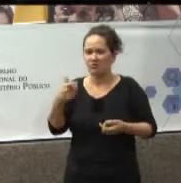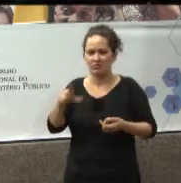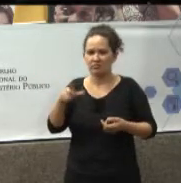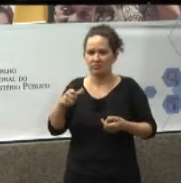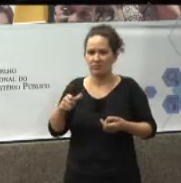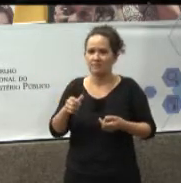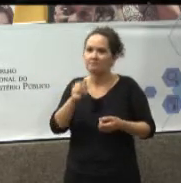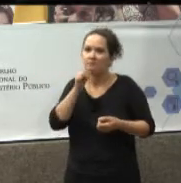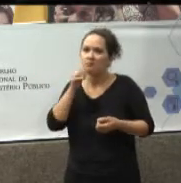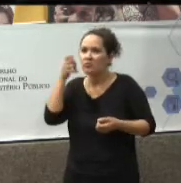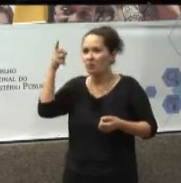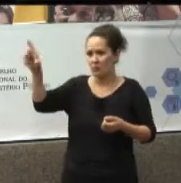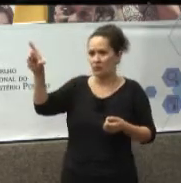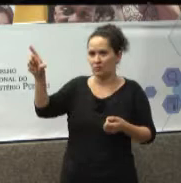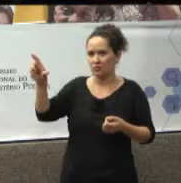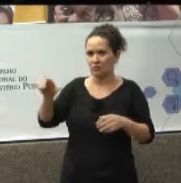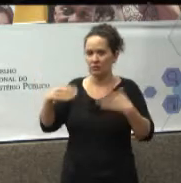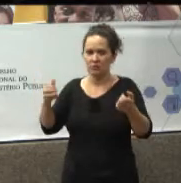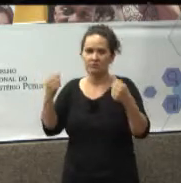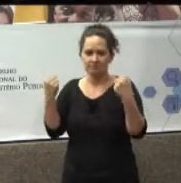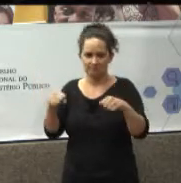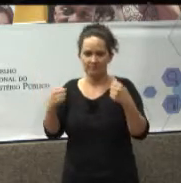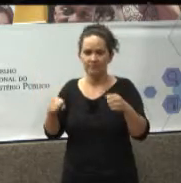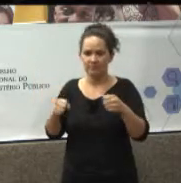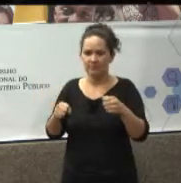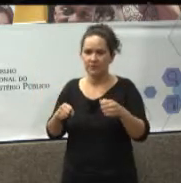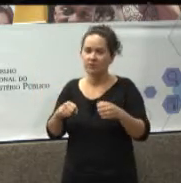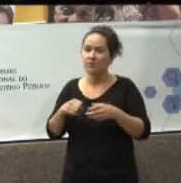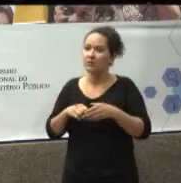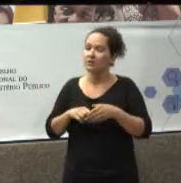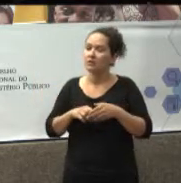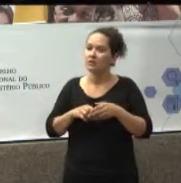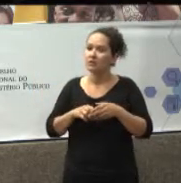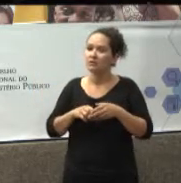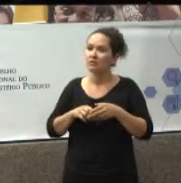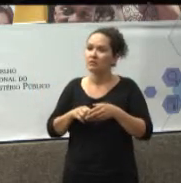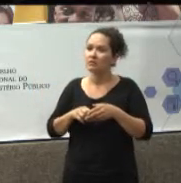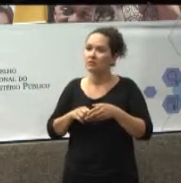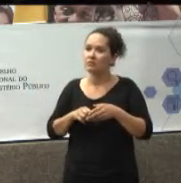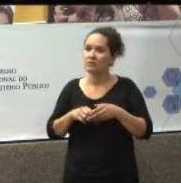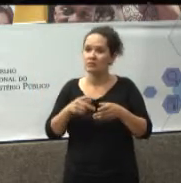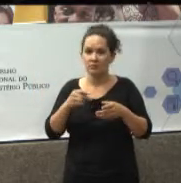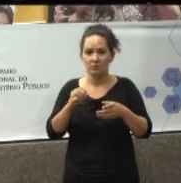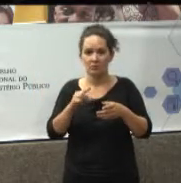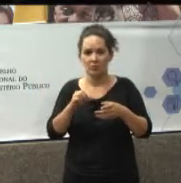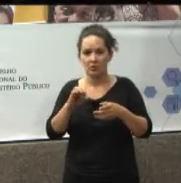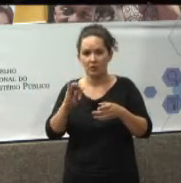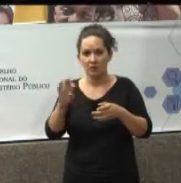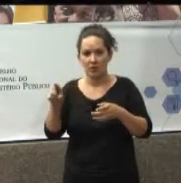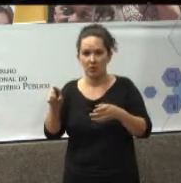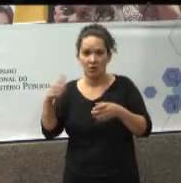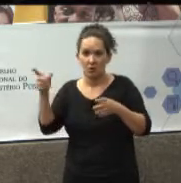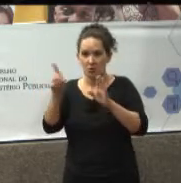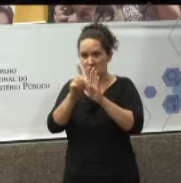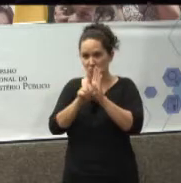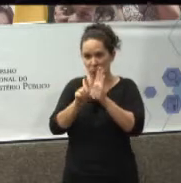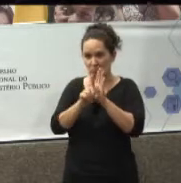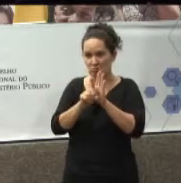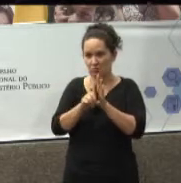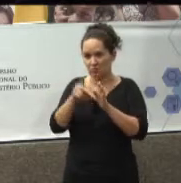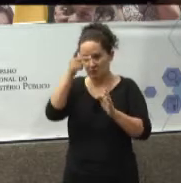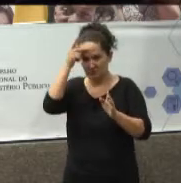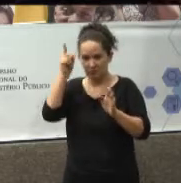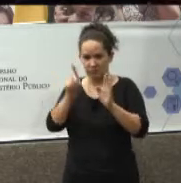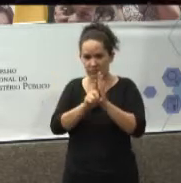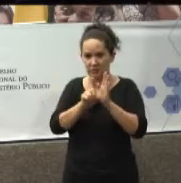outros exemplos então é preciso que a a kone técnico a quem de direito num quem é de direito